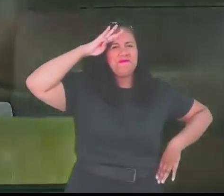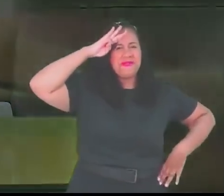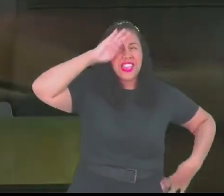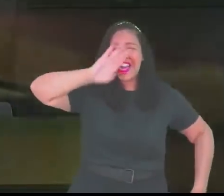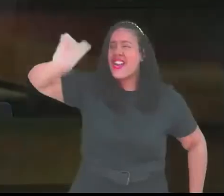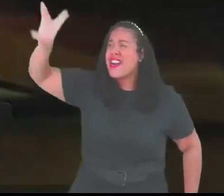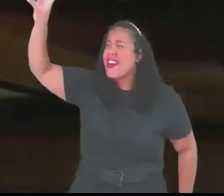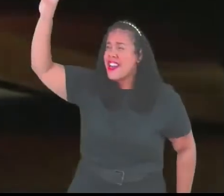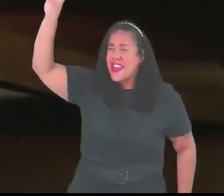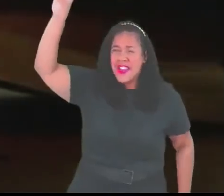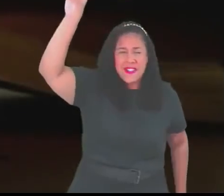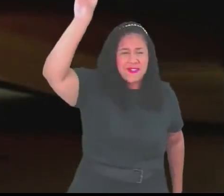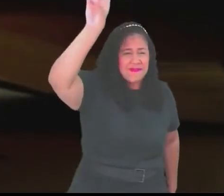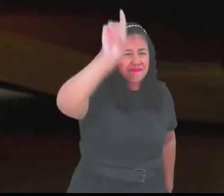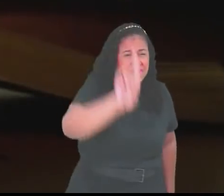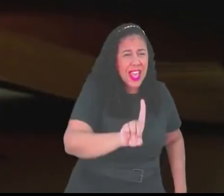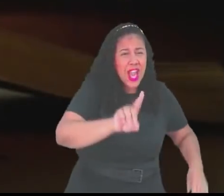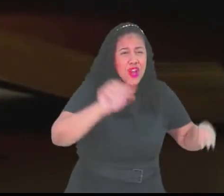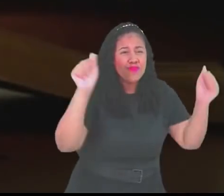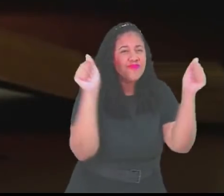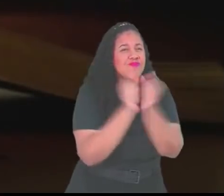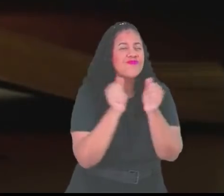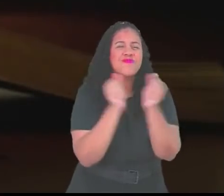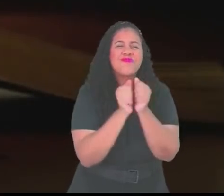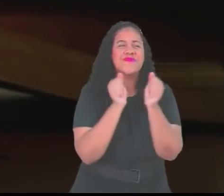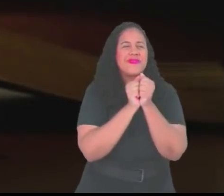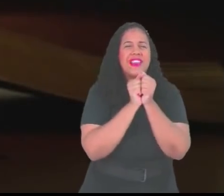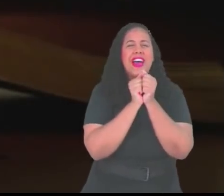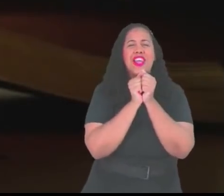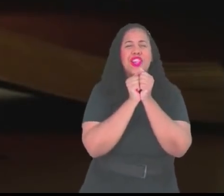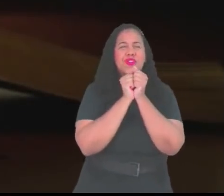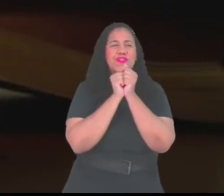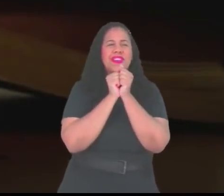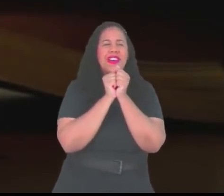está conosco.